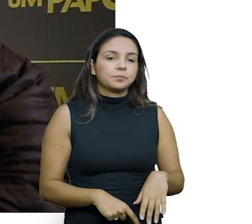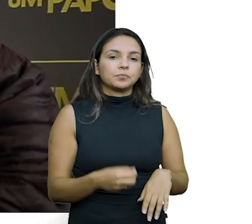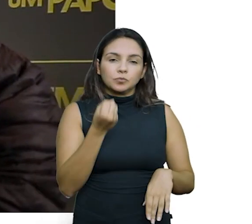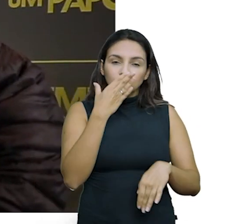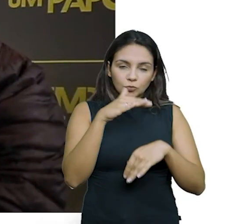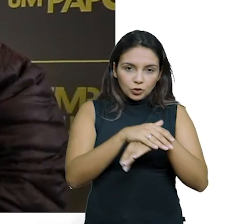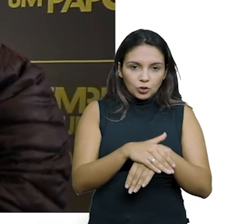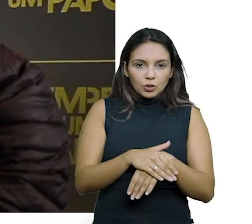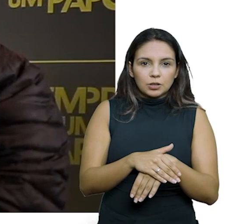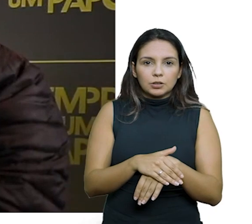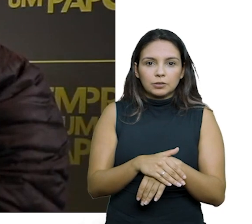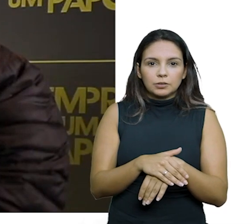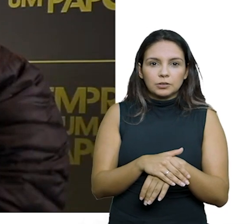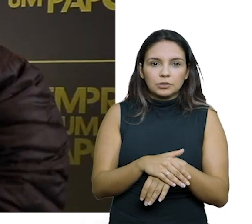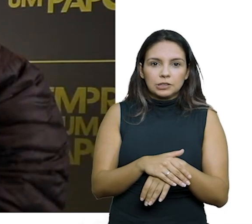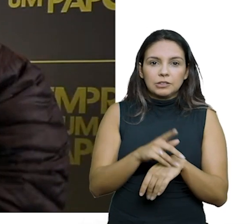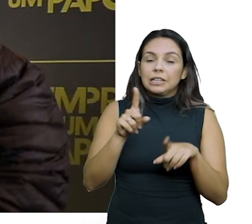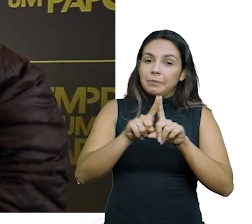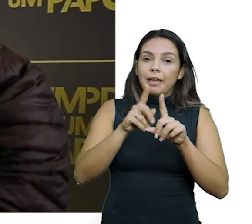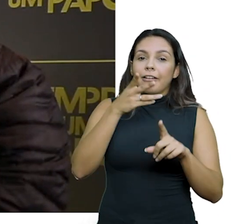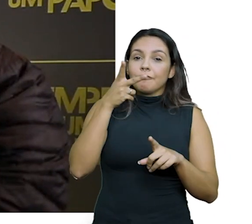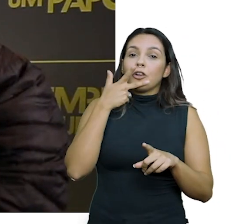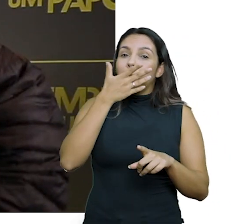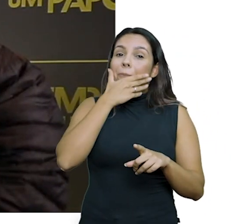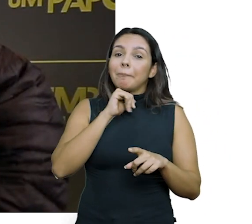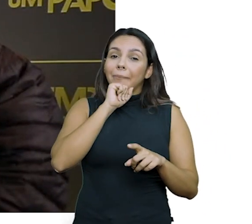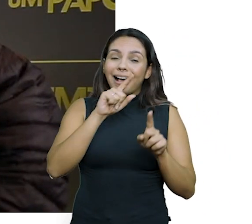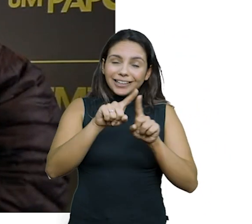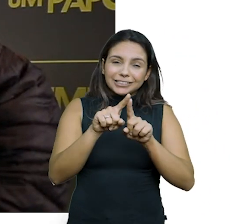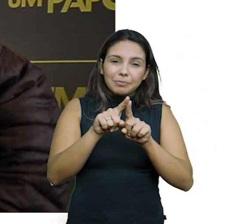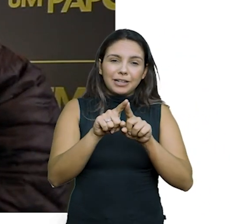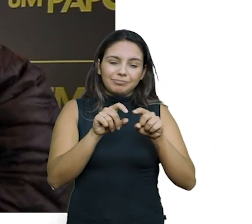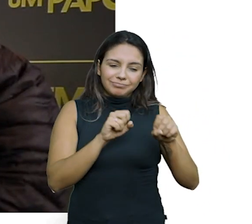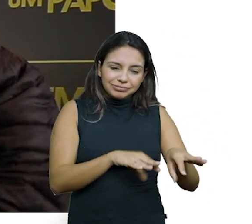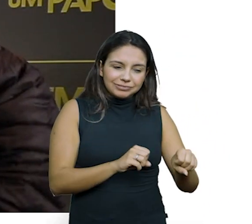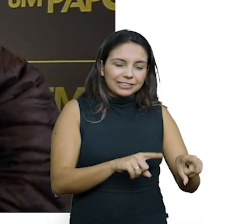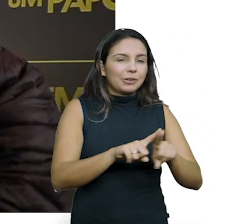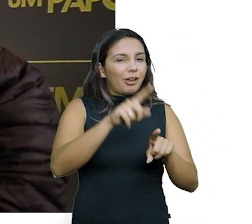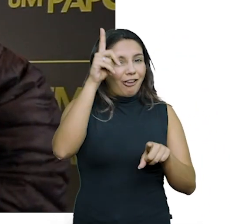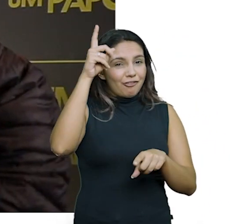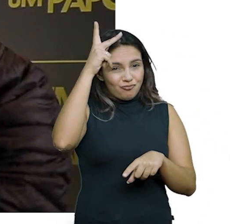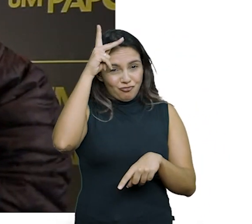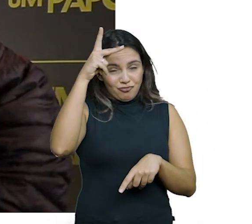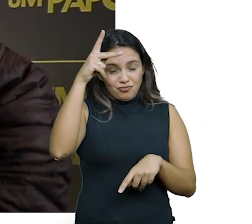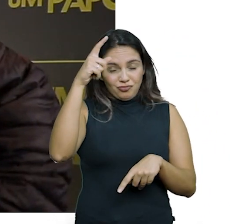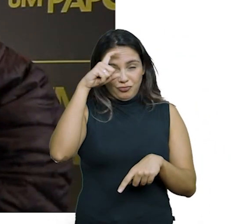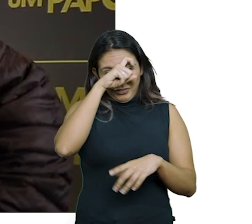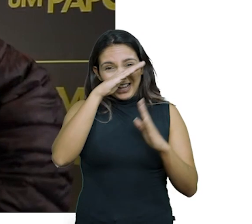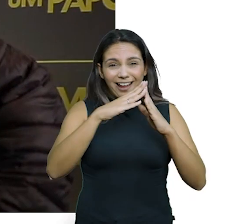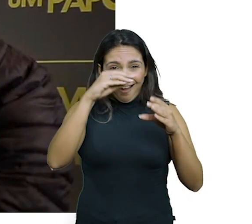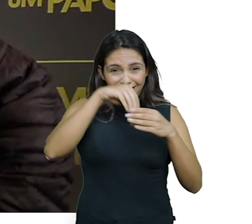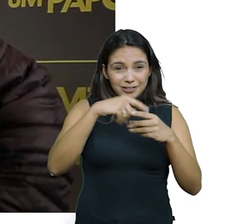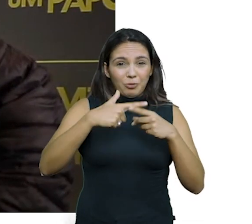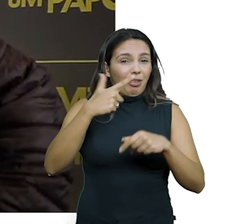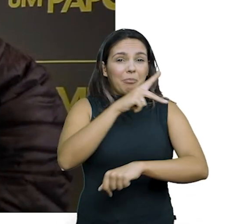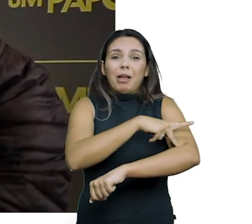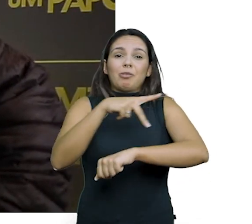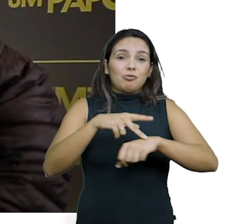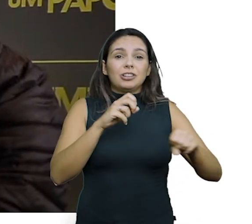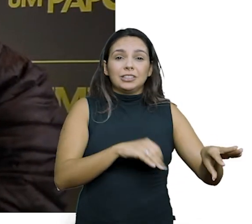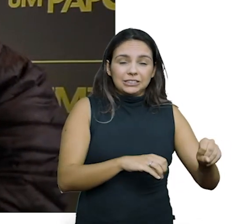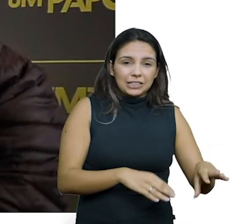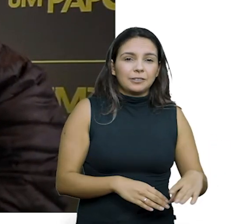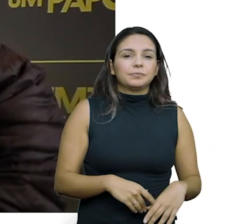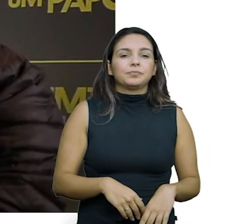noite, Rafael. Para os pais também está pesado, pois a maioria não tem conhecimento pedagógico para ajudar os filhos. O Tom